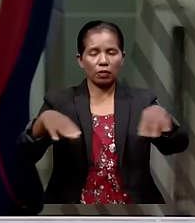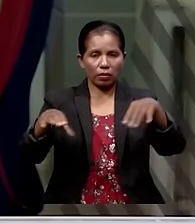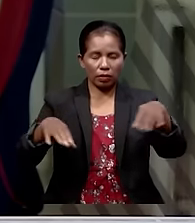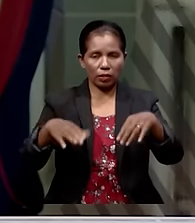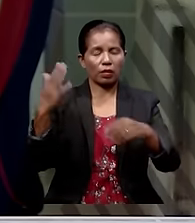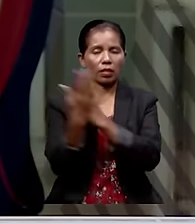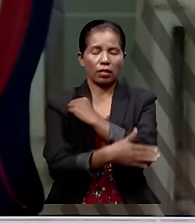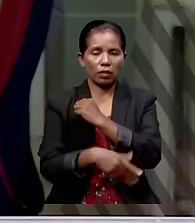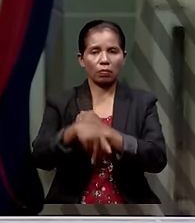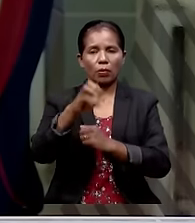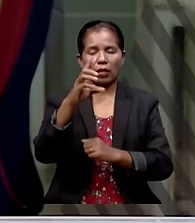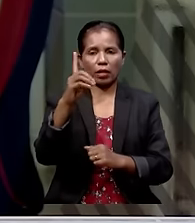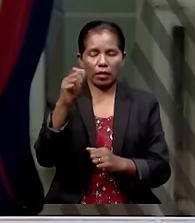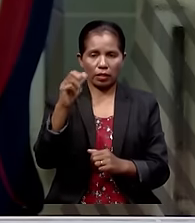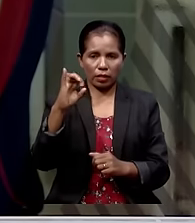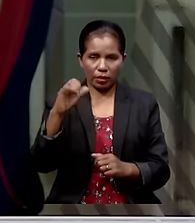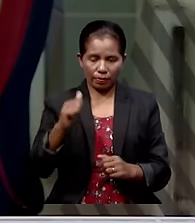Polândia.